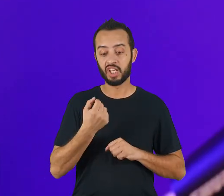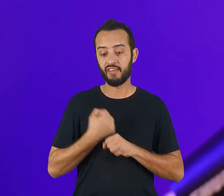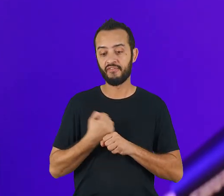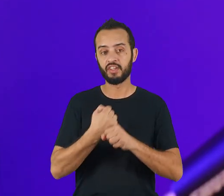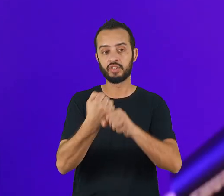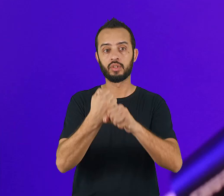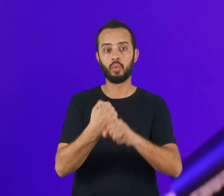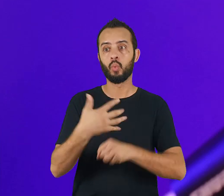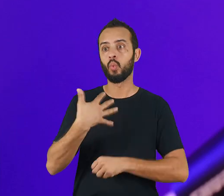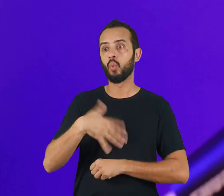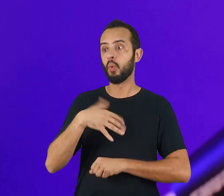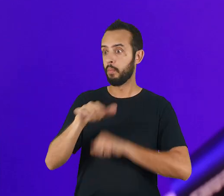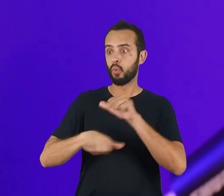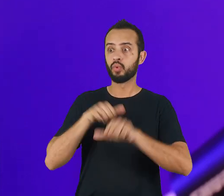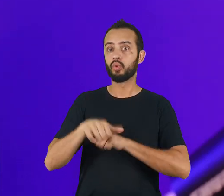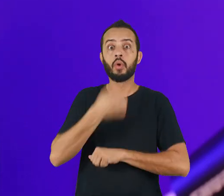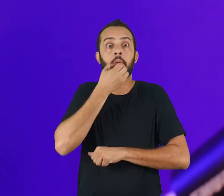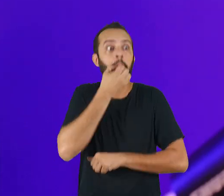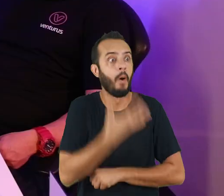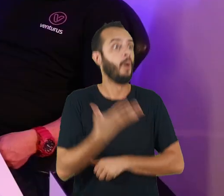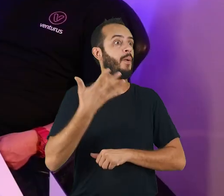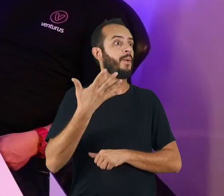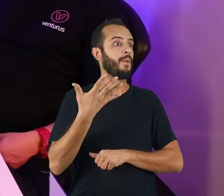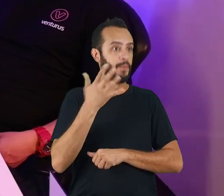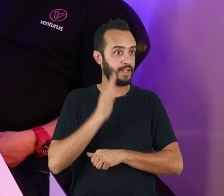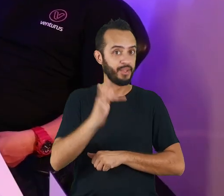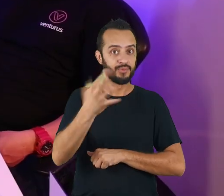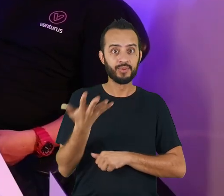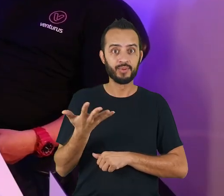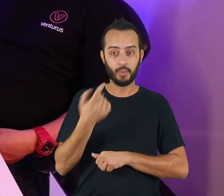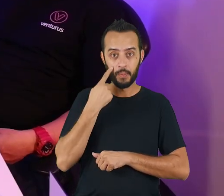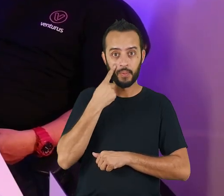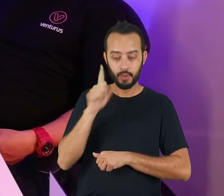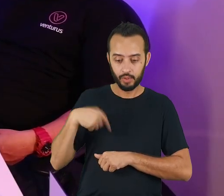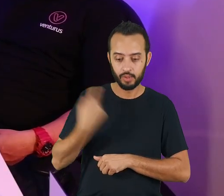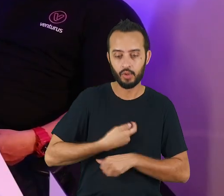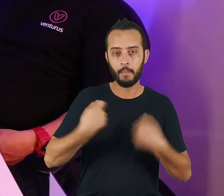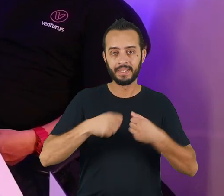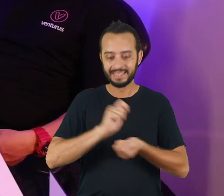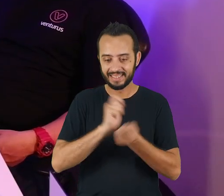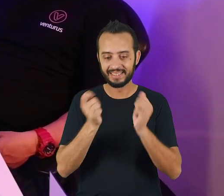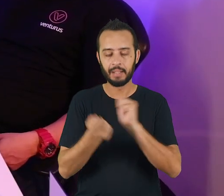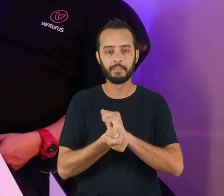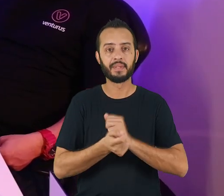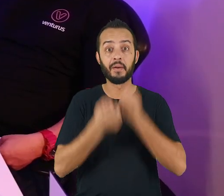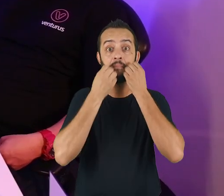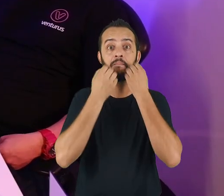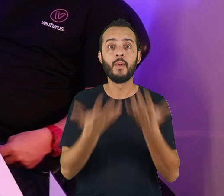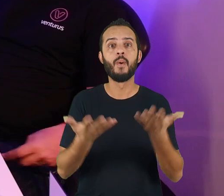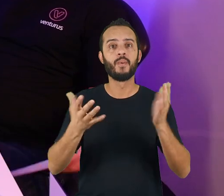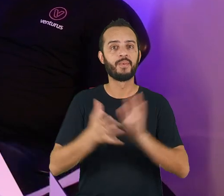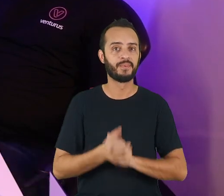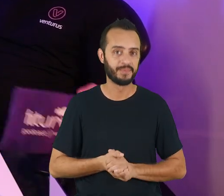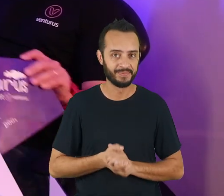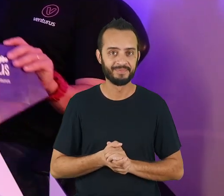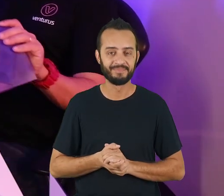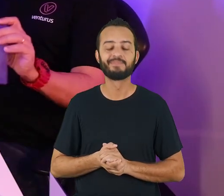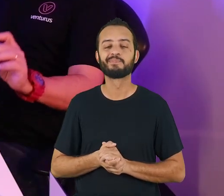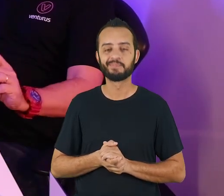20 anos falar mudou mudou e Que bom né Ué a gente tem que se adaptar né que